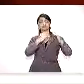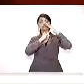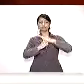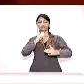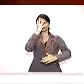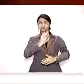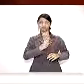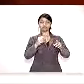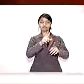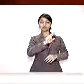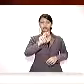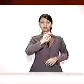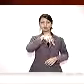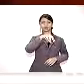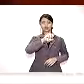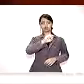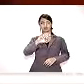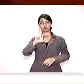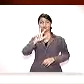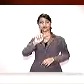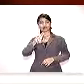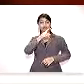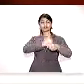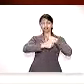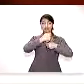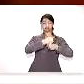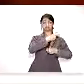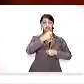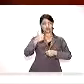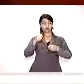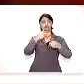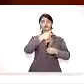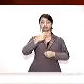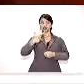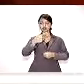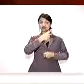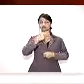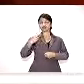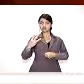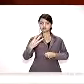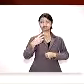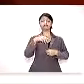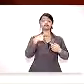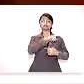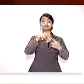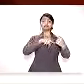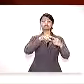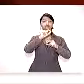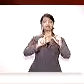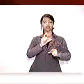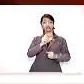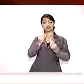Exercício 2011 2012 e 2013 em razão de convênio celebrado objetivando a promover assistência à